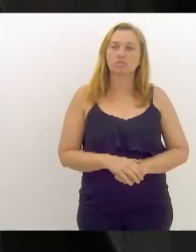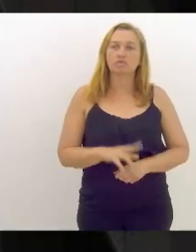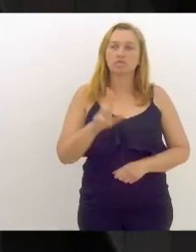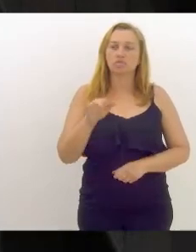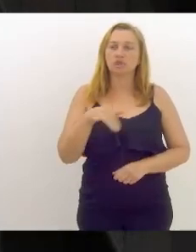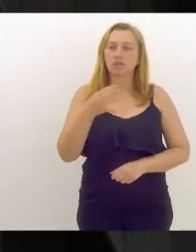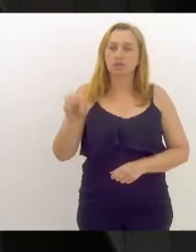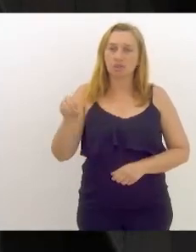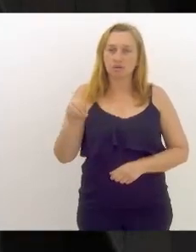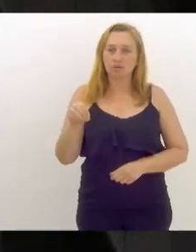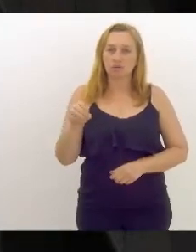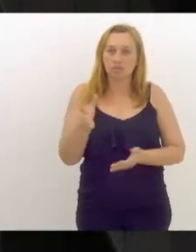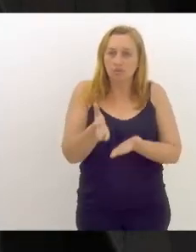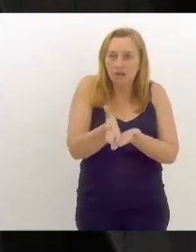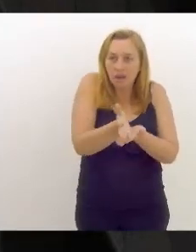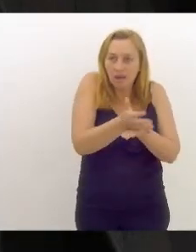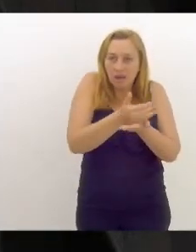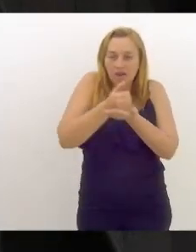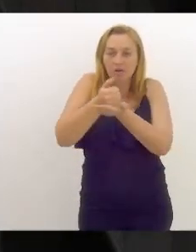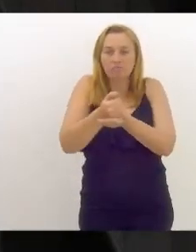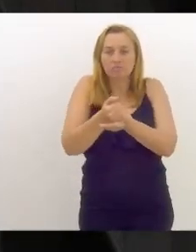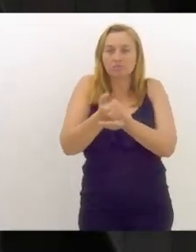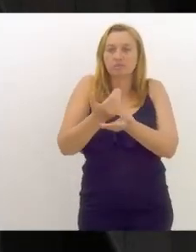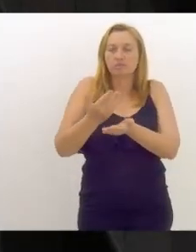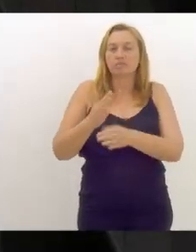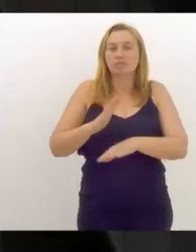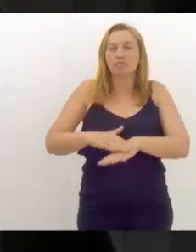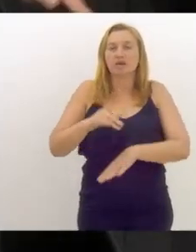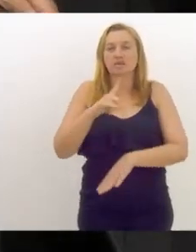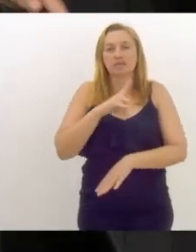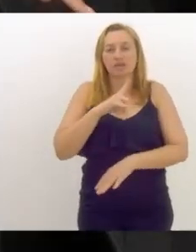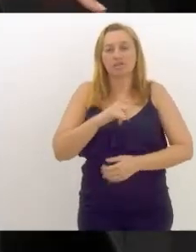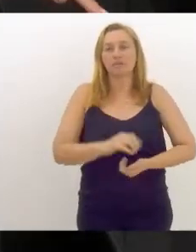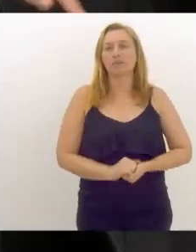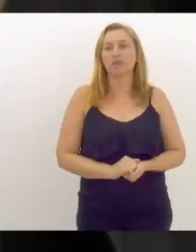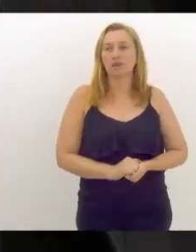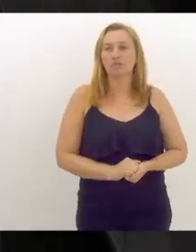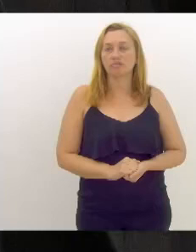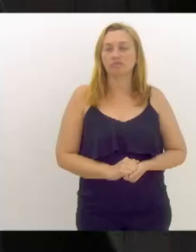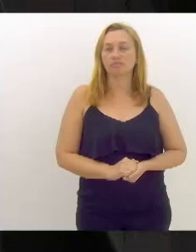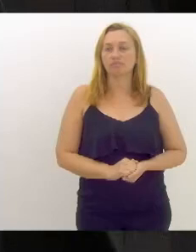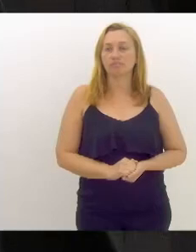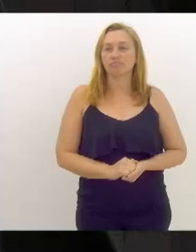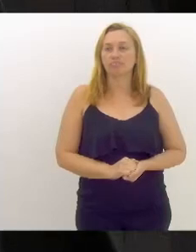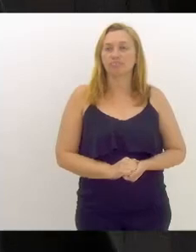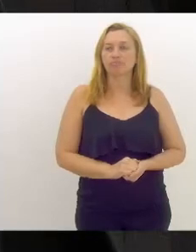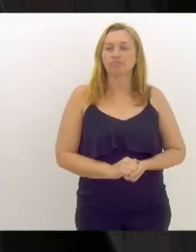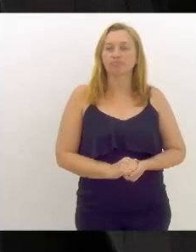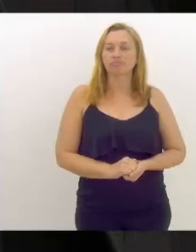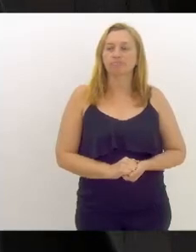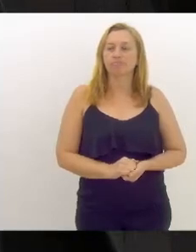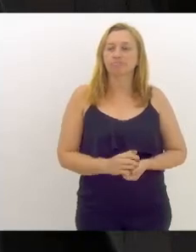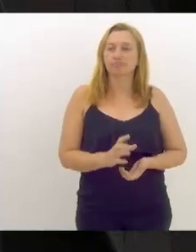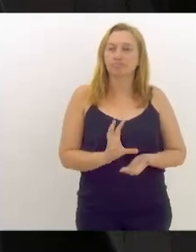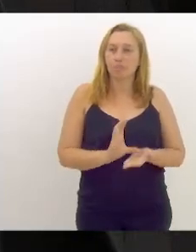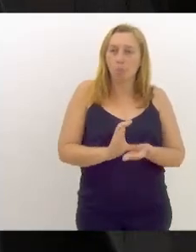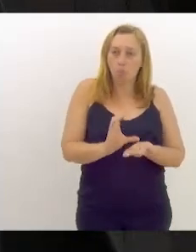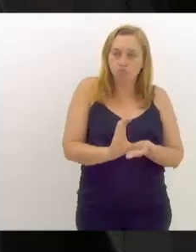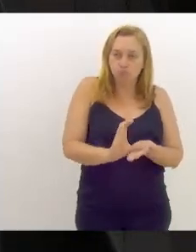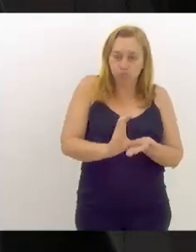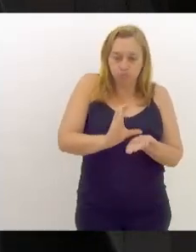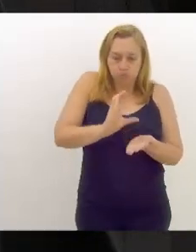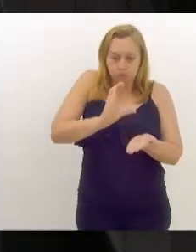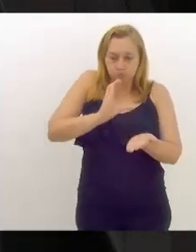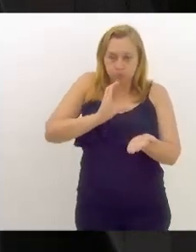União. Aí a União, que mazelou os estados e municípios, leva